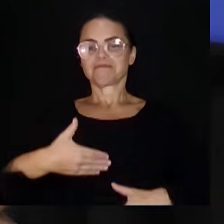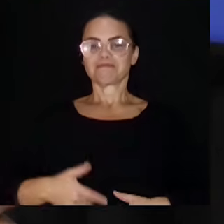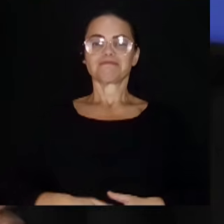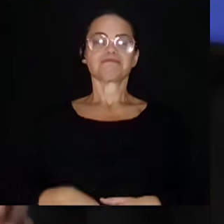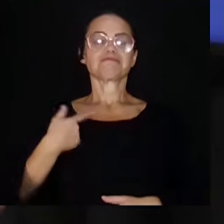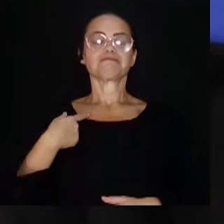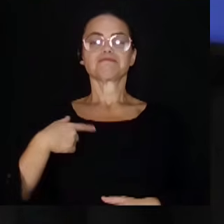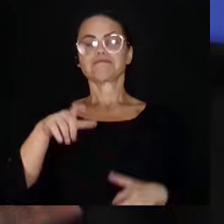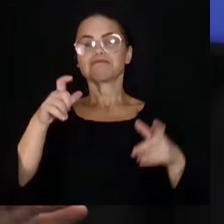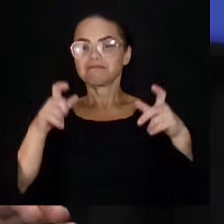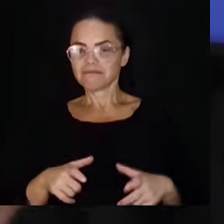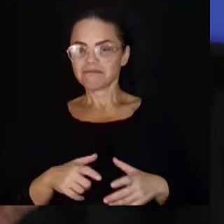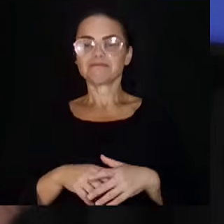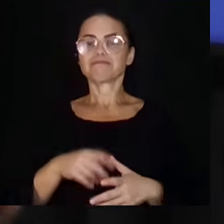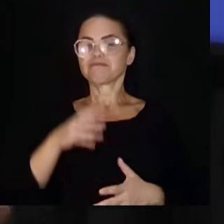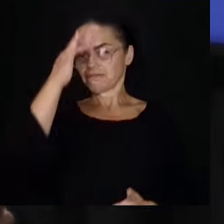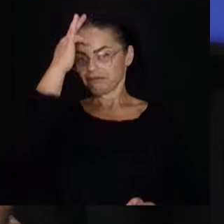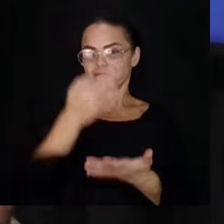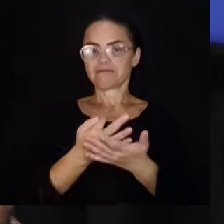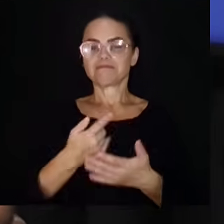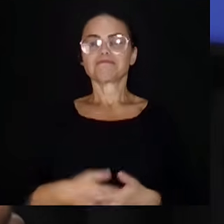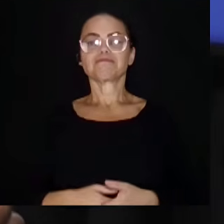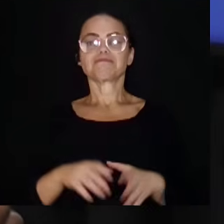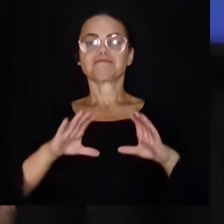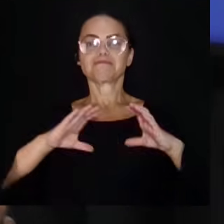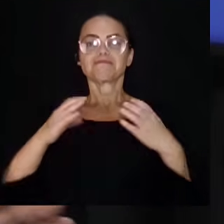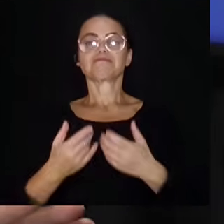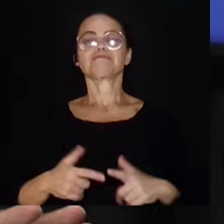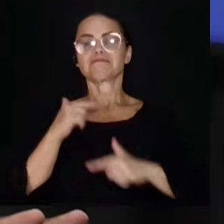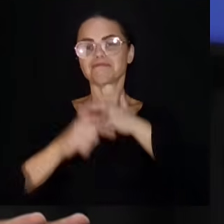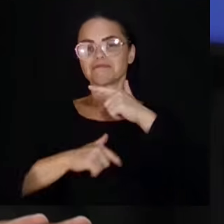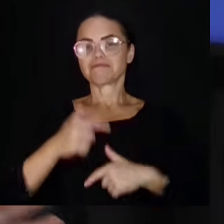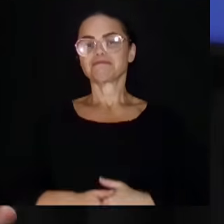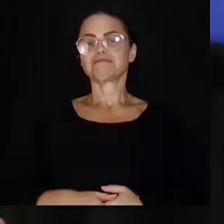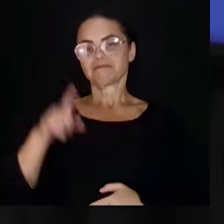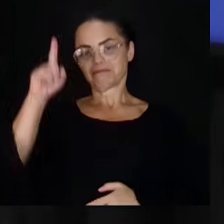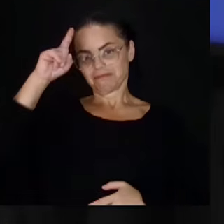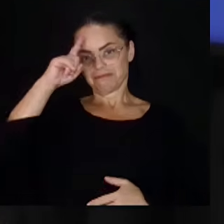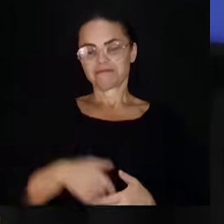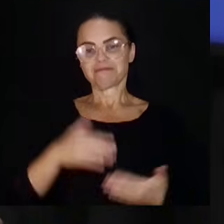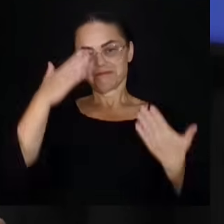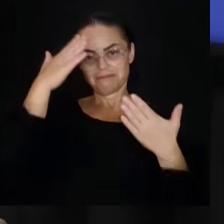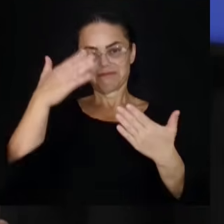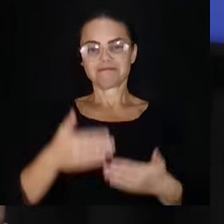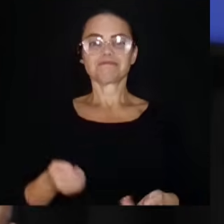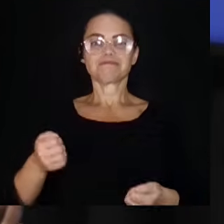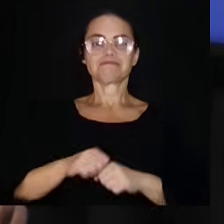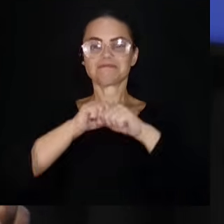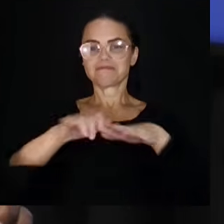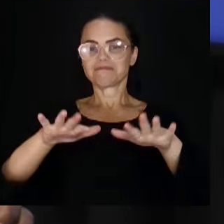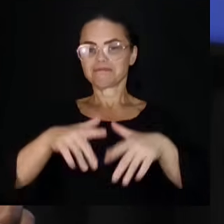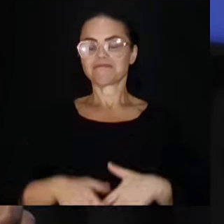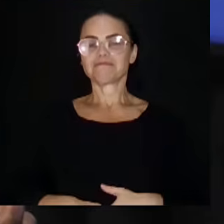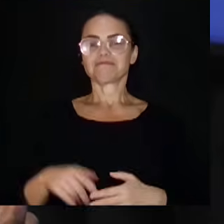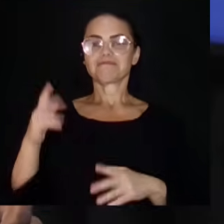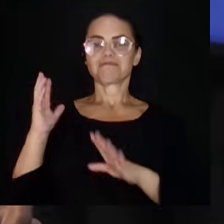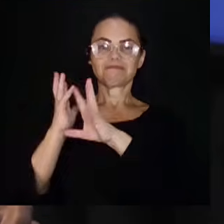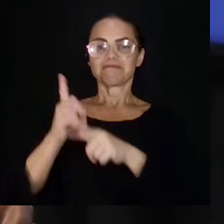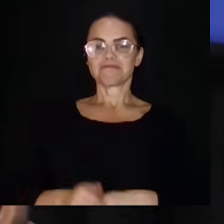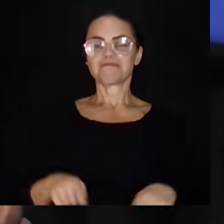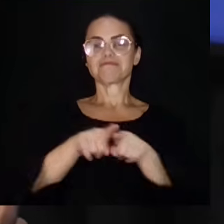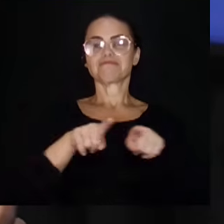com fé, com comunidade e com trabalho cotidiano. Obrigado por compartilhar não apenas a sua trajetória, mas também as